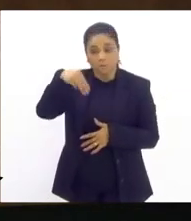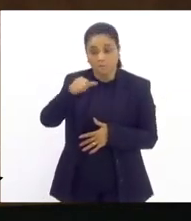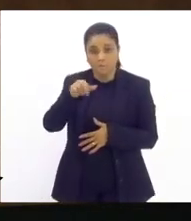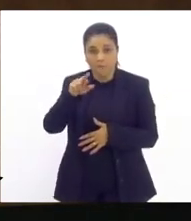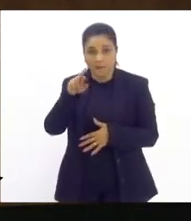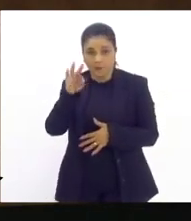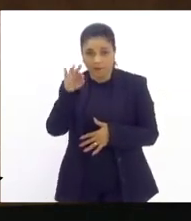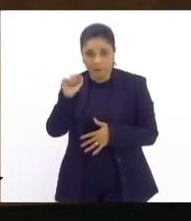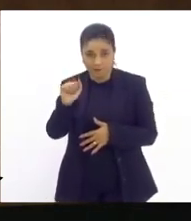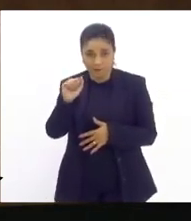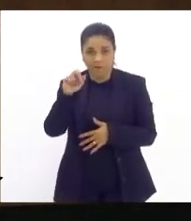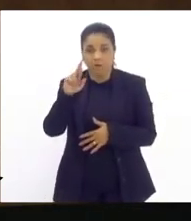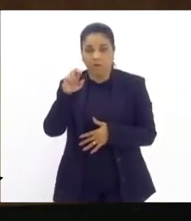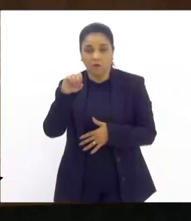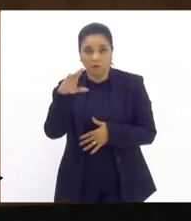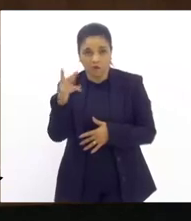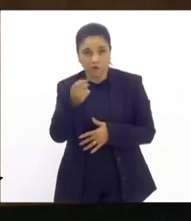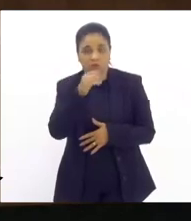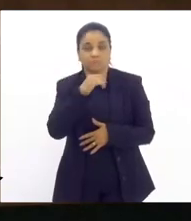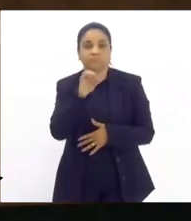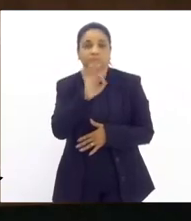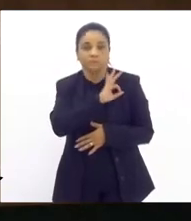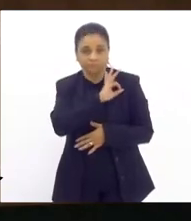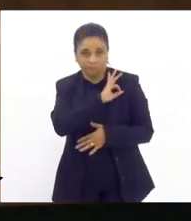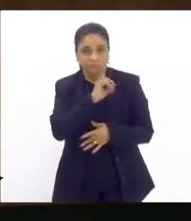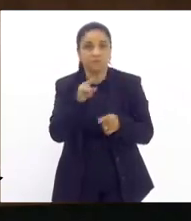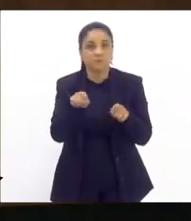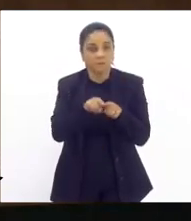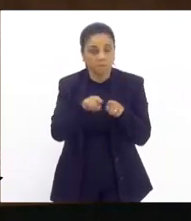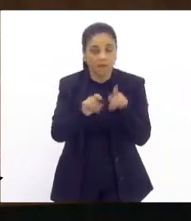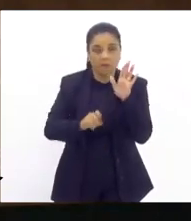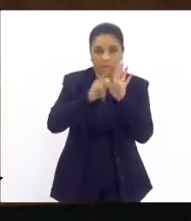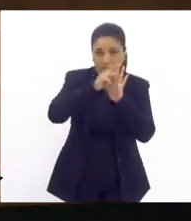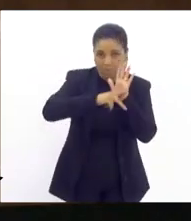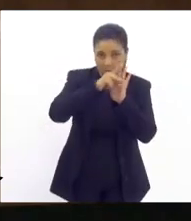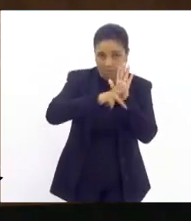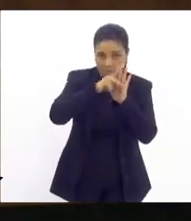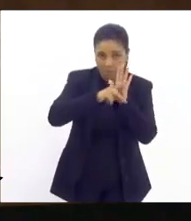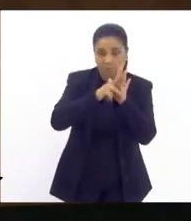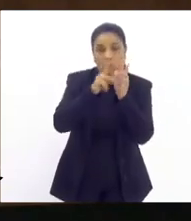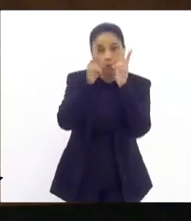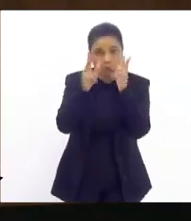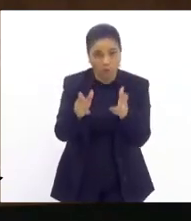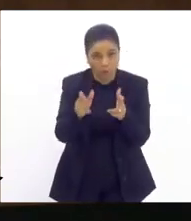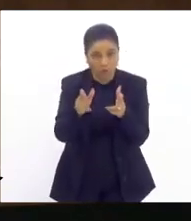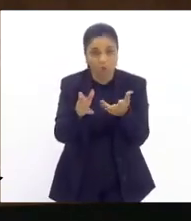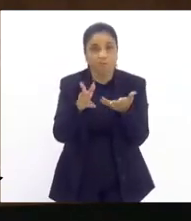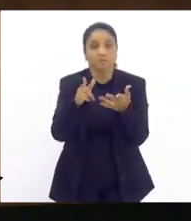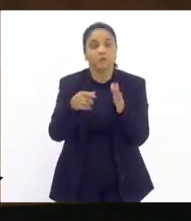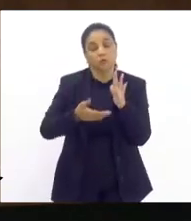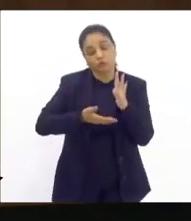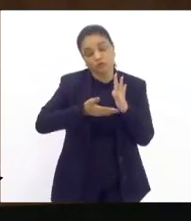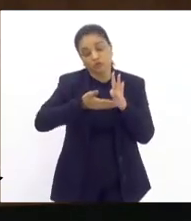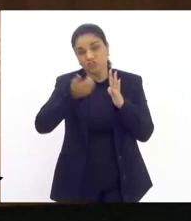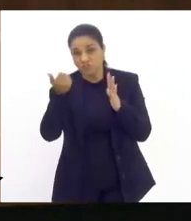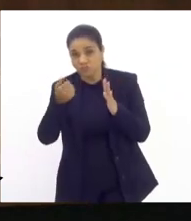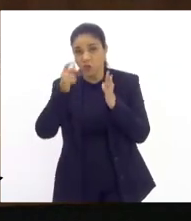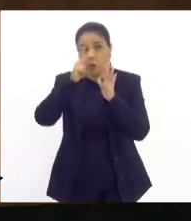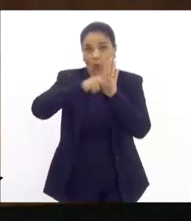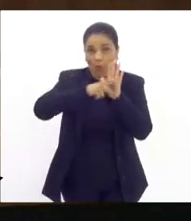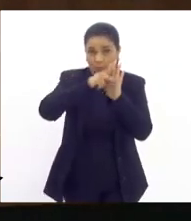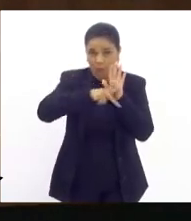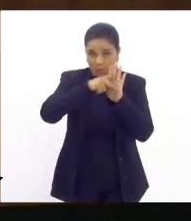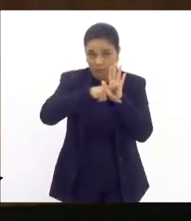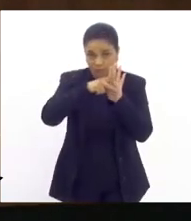ela entrou com recurso Então esse é o primeiro motivo pelo qual eu peço a vossa excelência que retire o projeto de pauta até